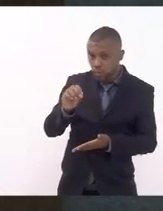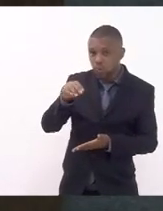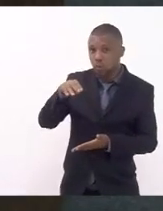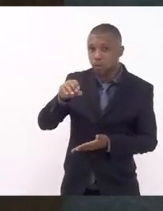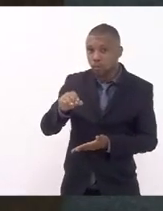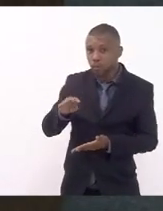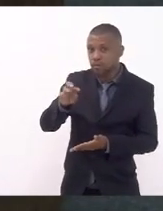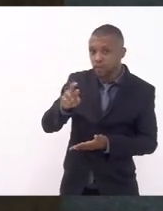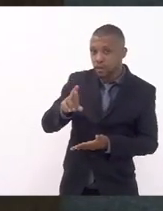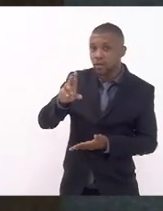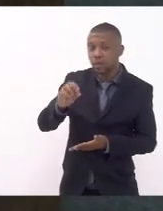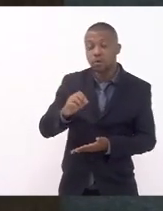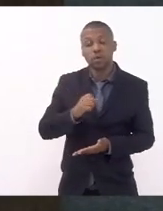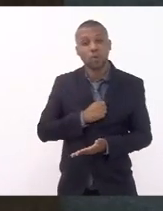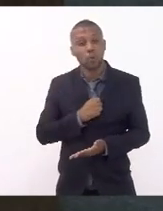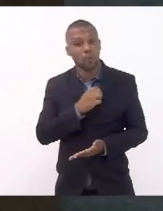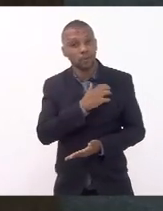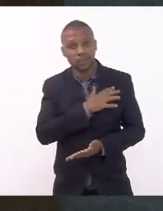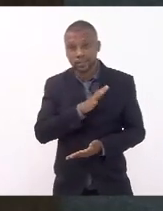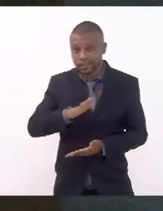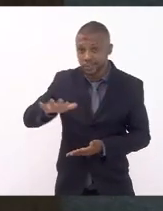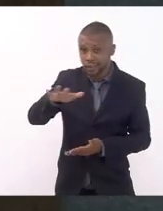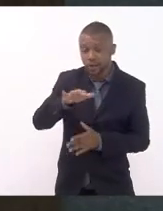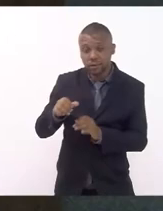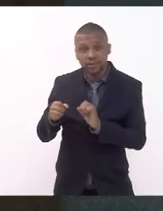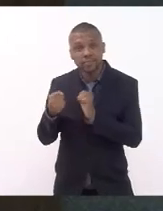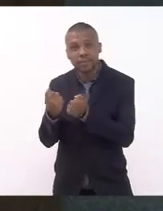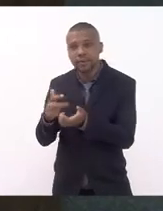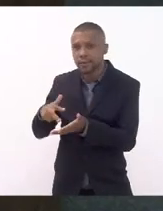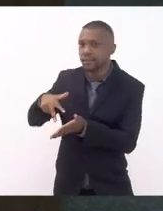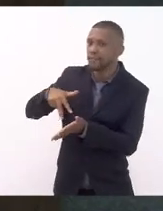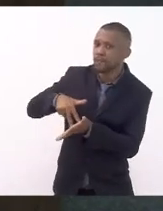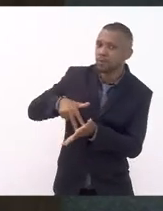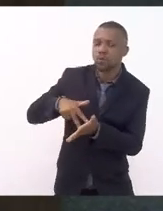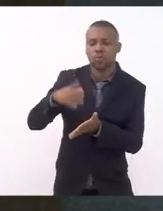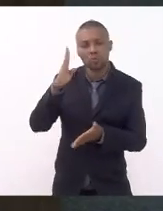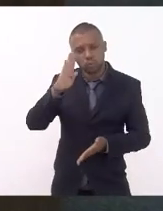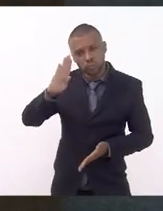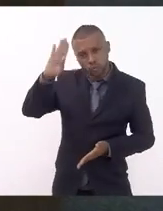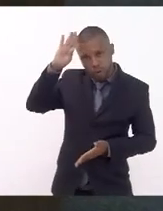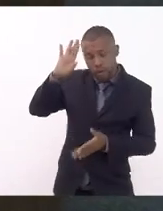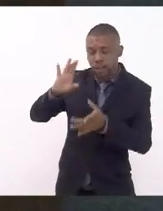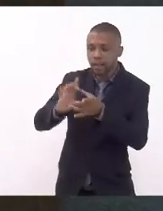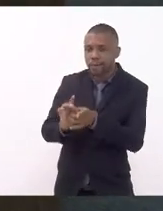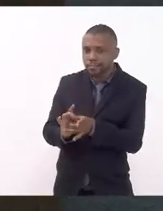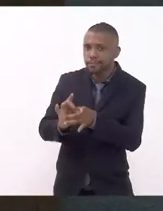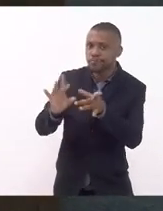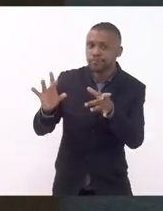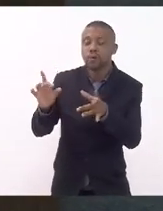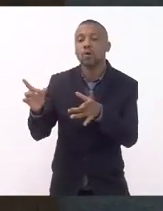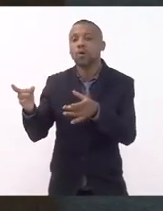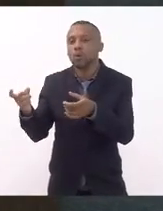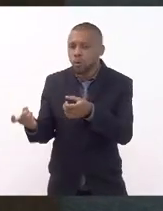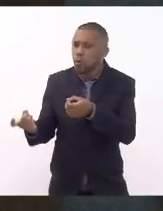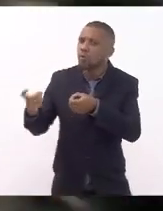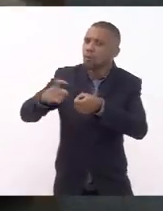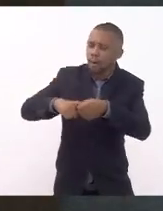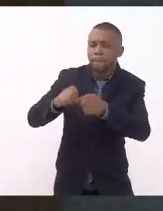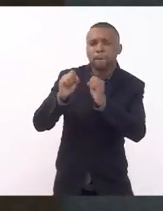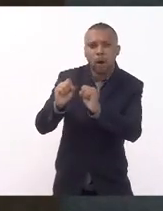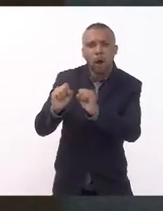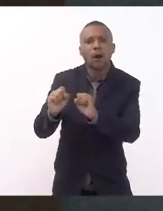e comandante-geral de Defesa Civil do Corpo de Bombeiro, concedeu o retorno